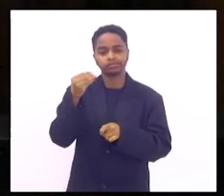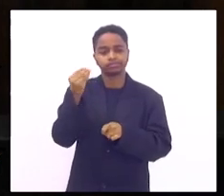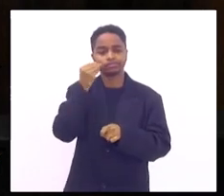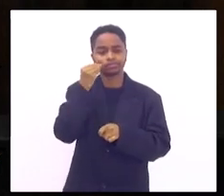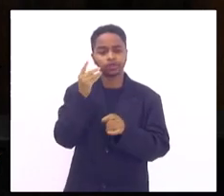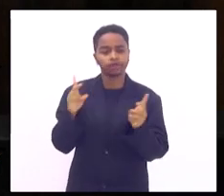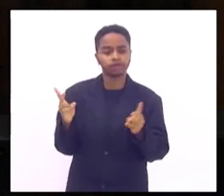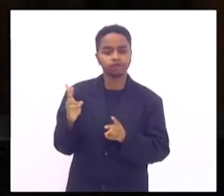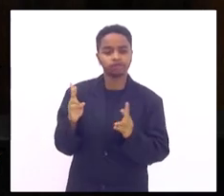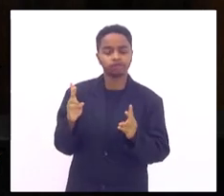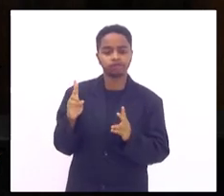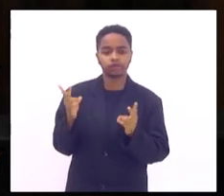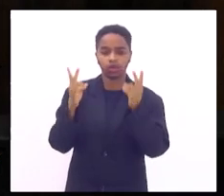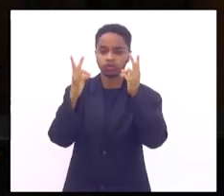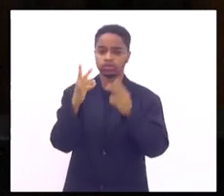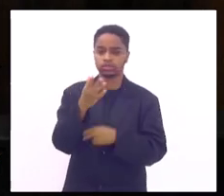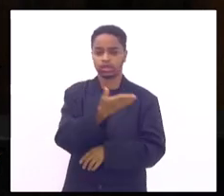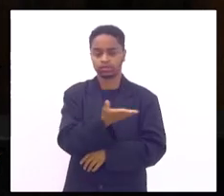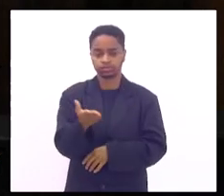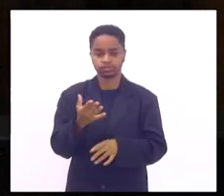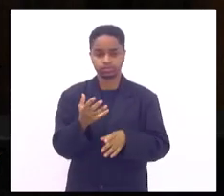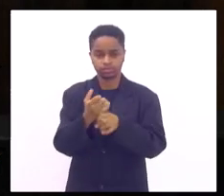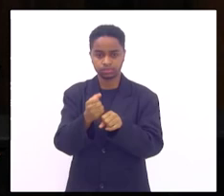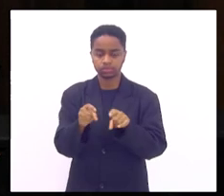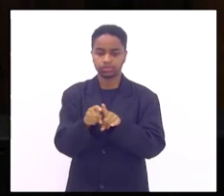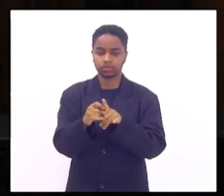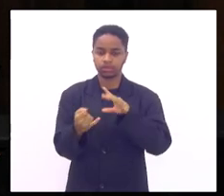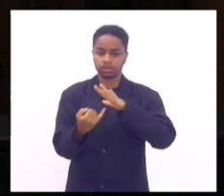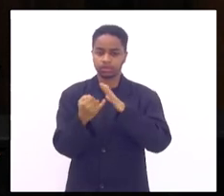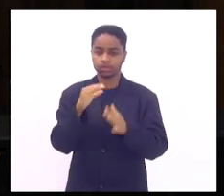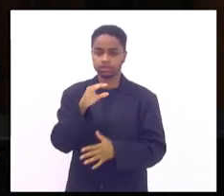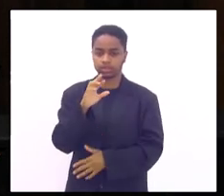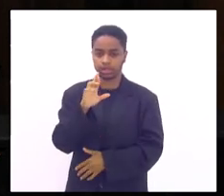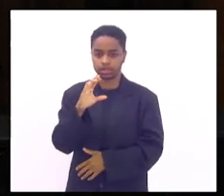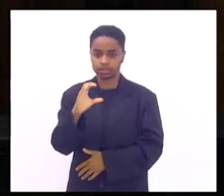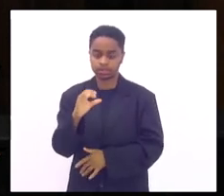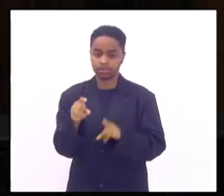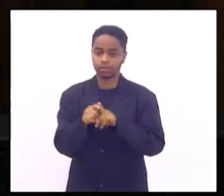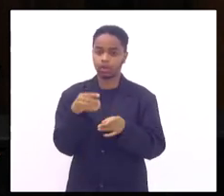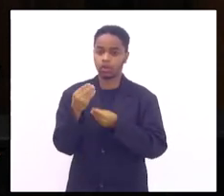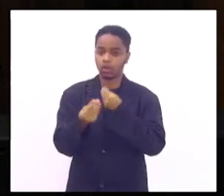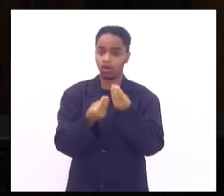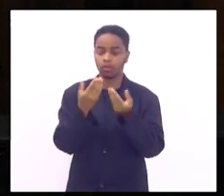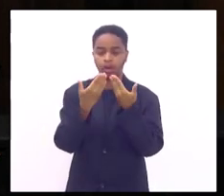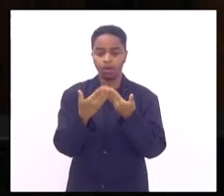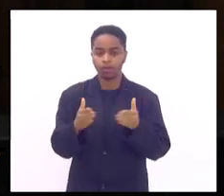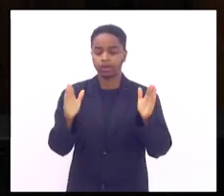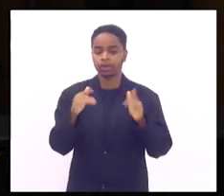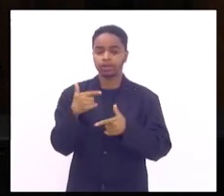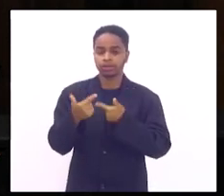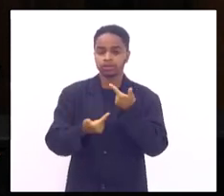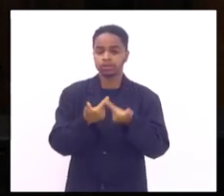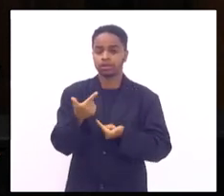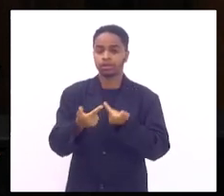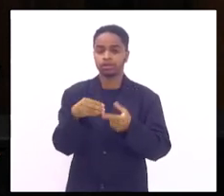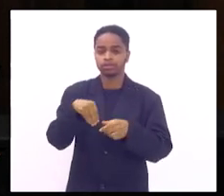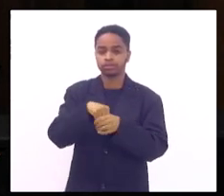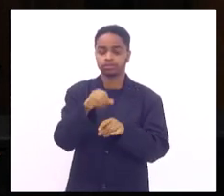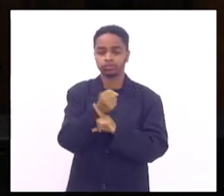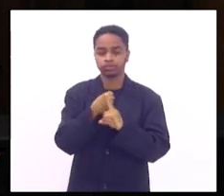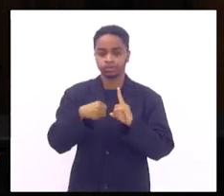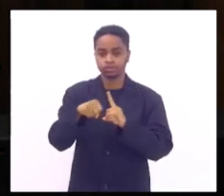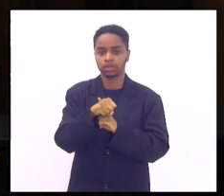contador, para valorizar a instituição CRC e de que forma ampliar a atuação do CRC na sociedade